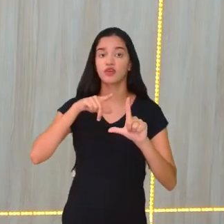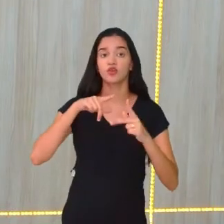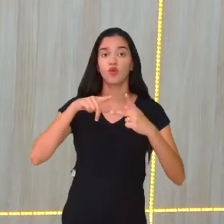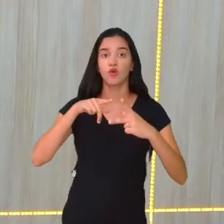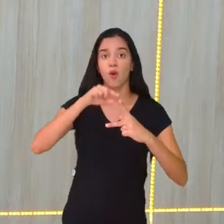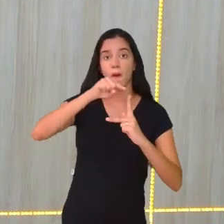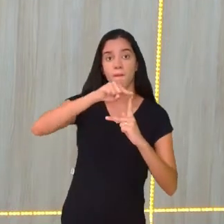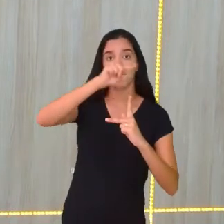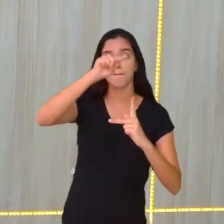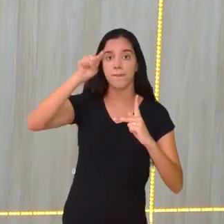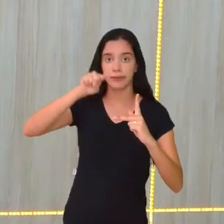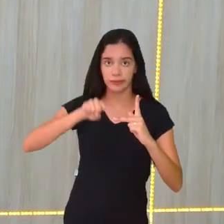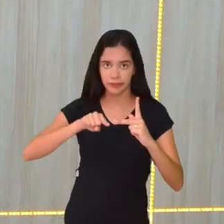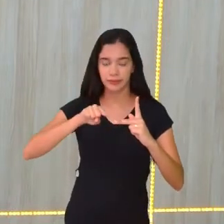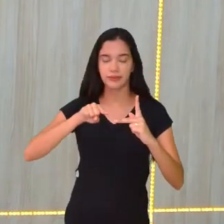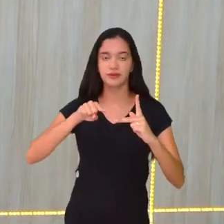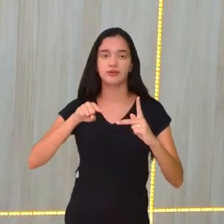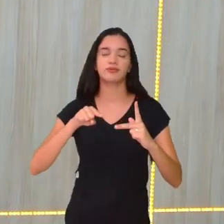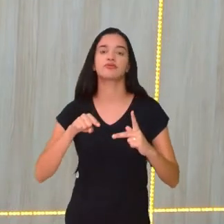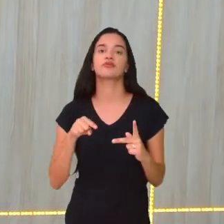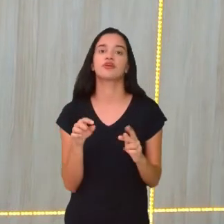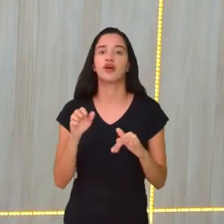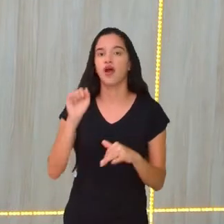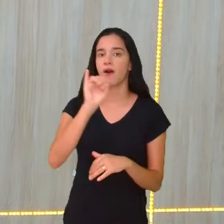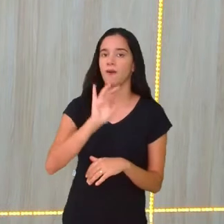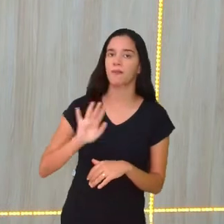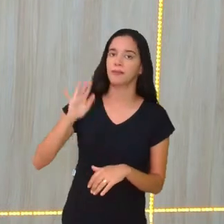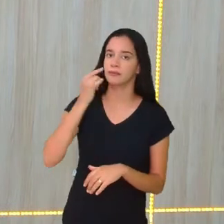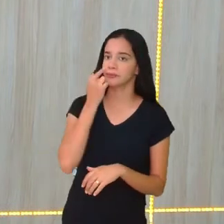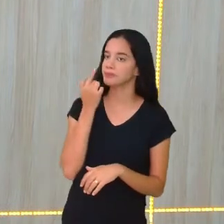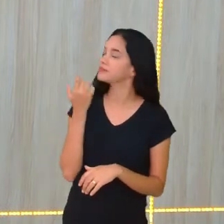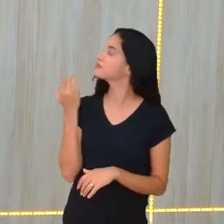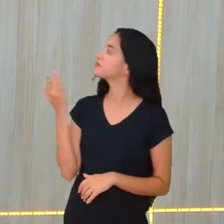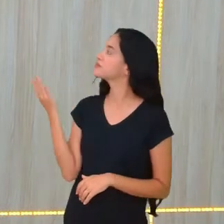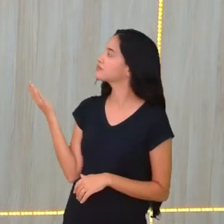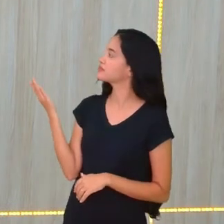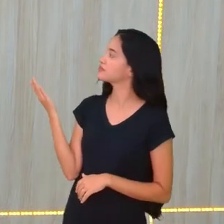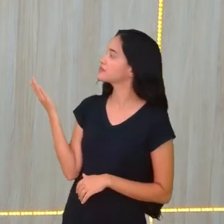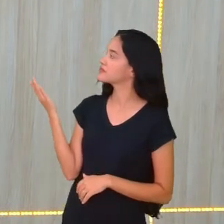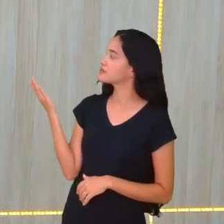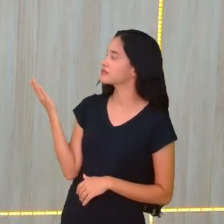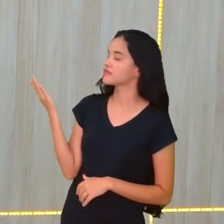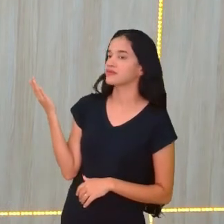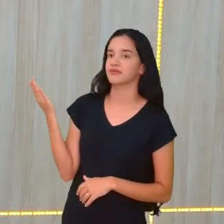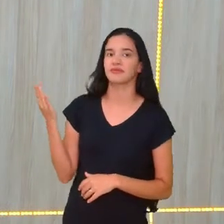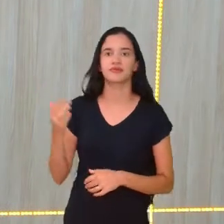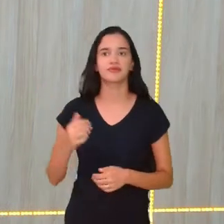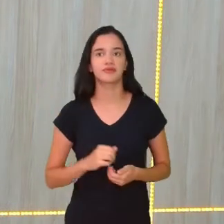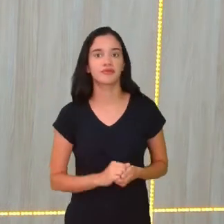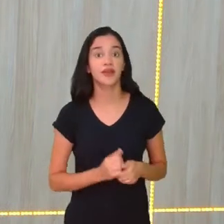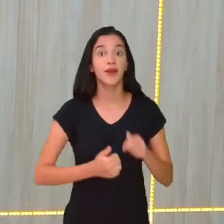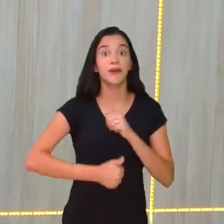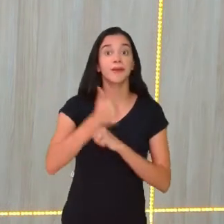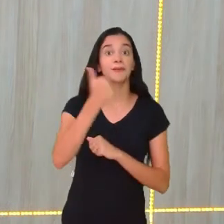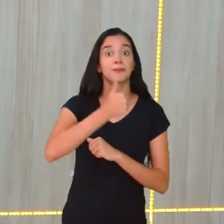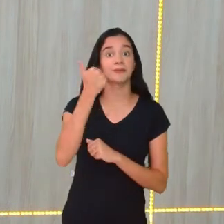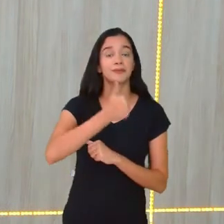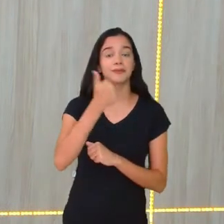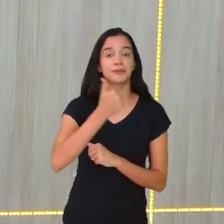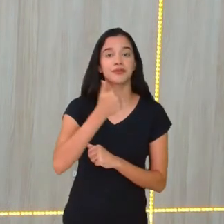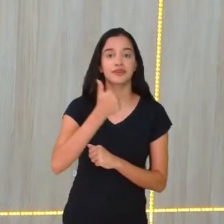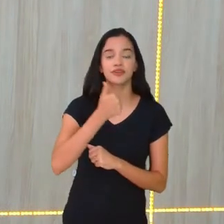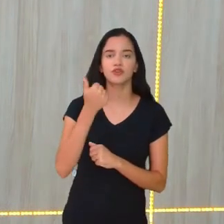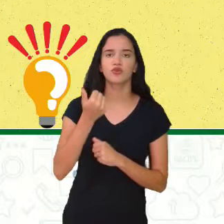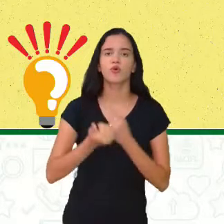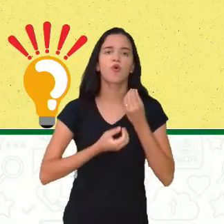esse resultado. Vamos ver uma figura aqui. Olha só. Primeiro vamos ver